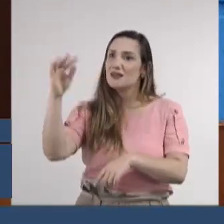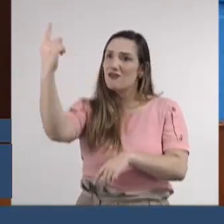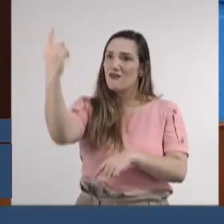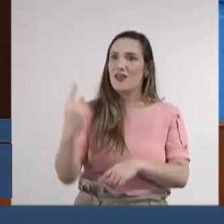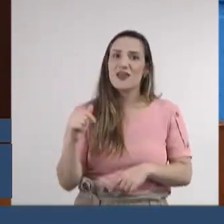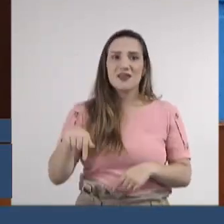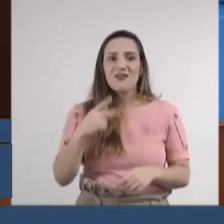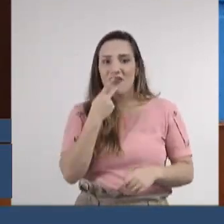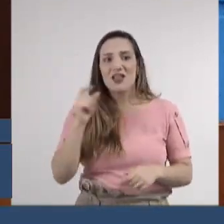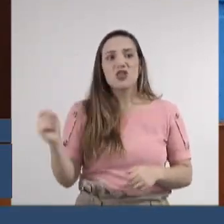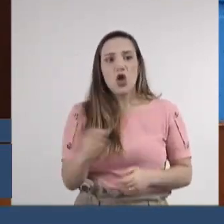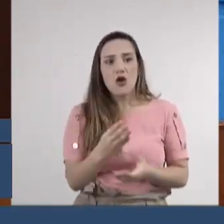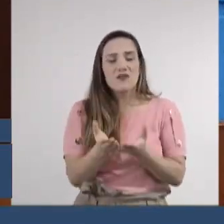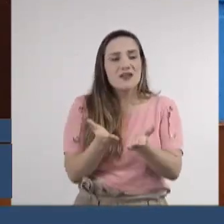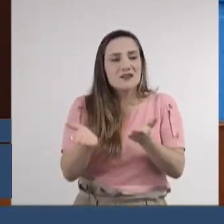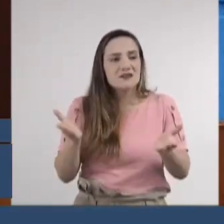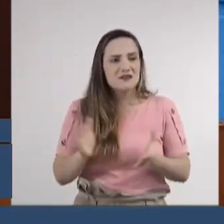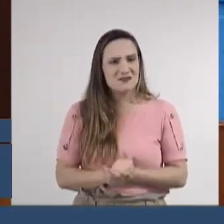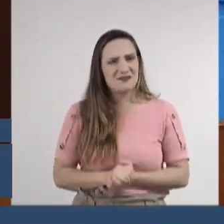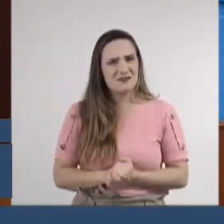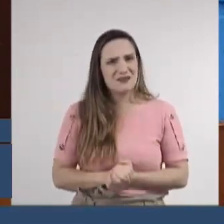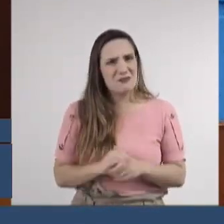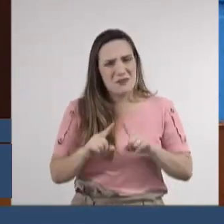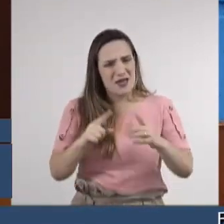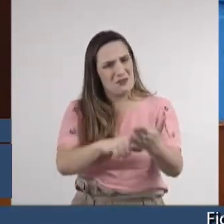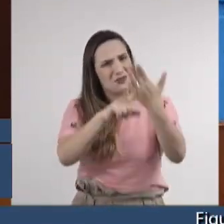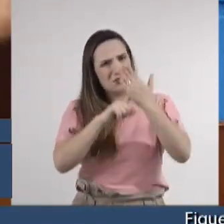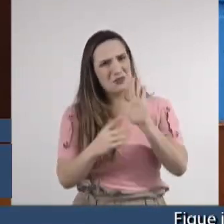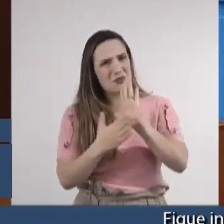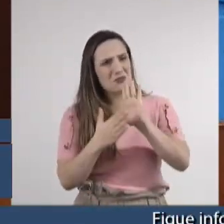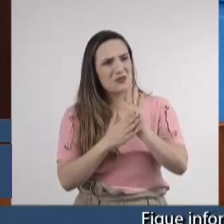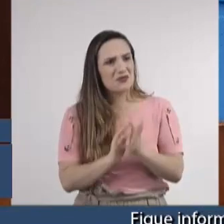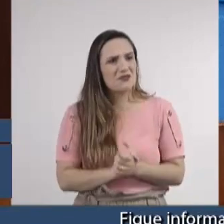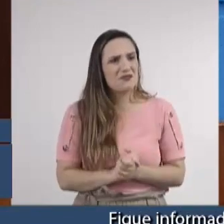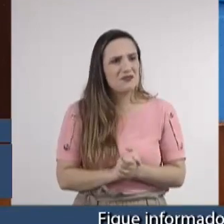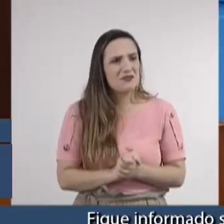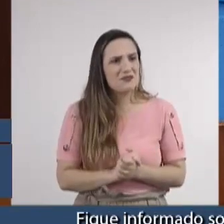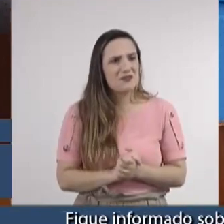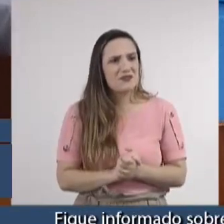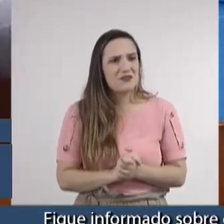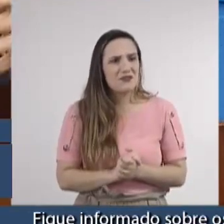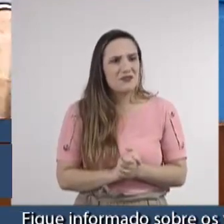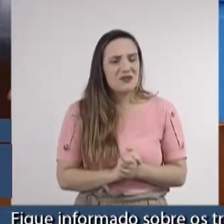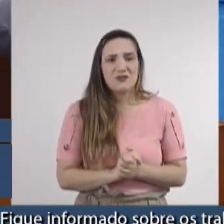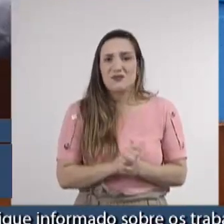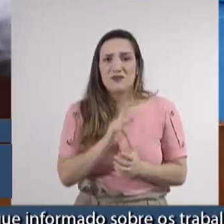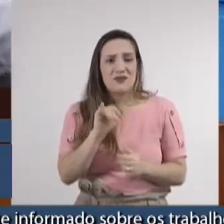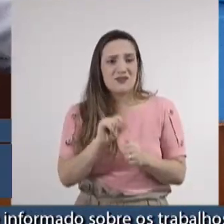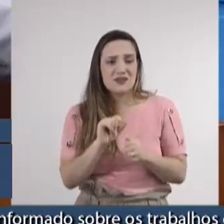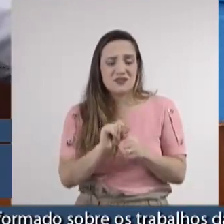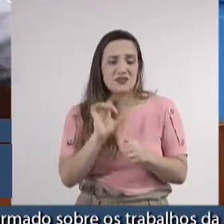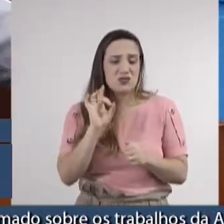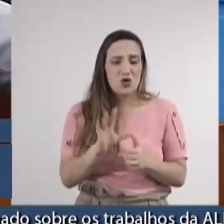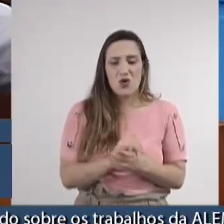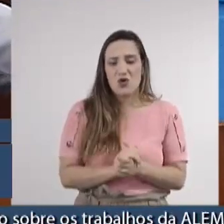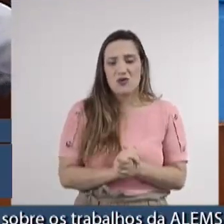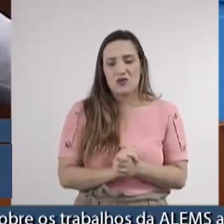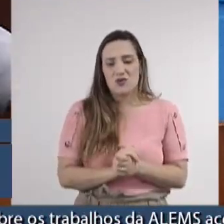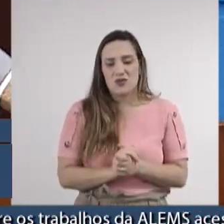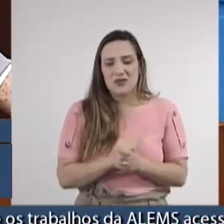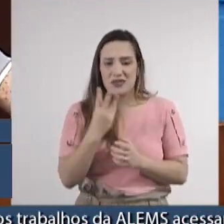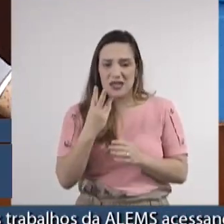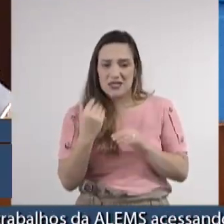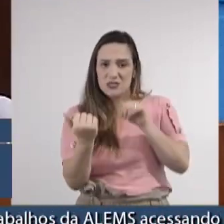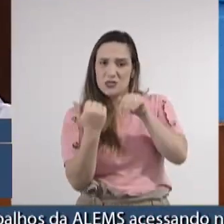tratar da relicitação e nos apresenta uma proposta que vai fazer terceira faixa, 67 quilômetros